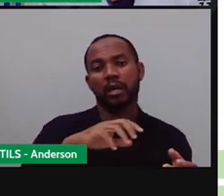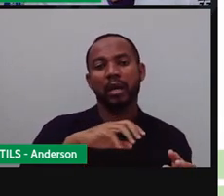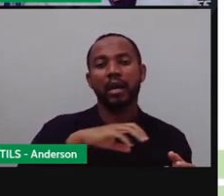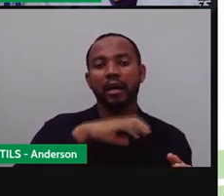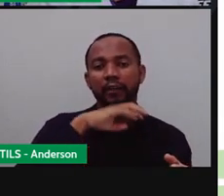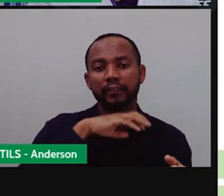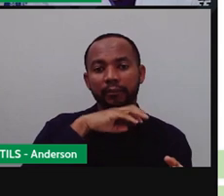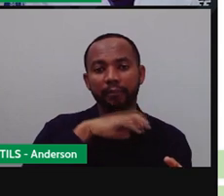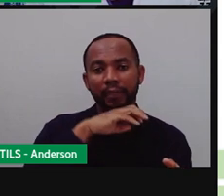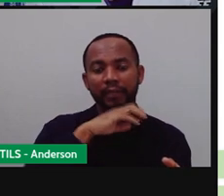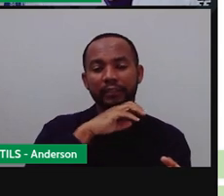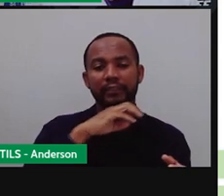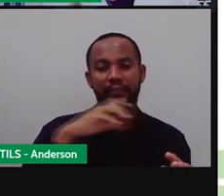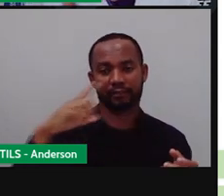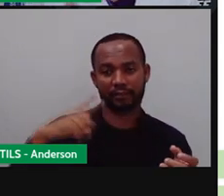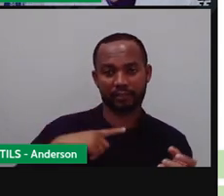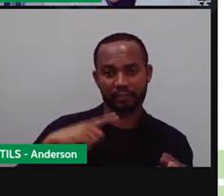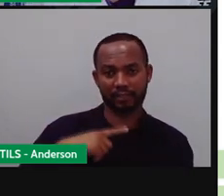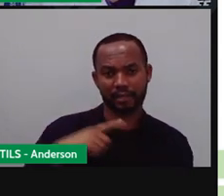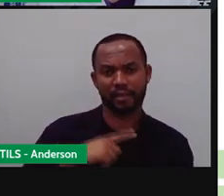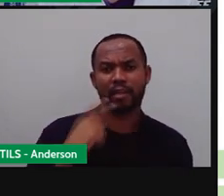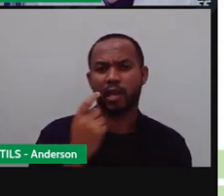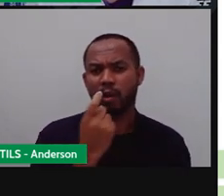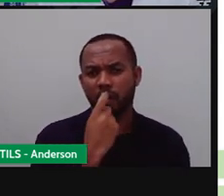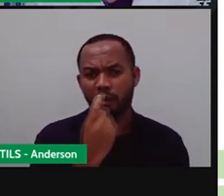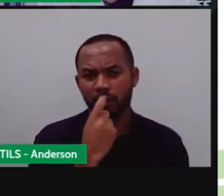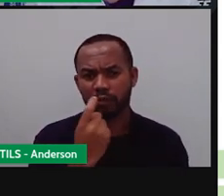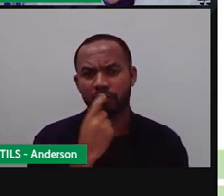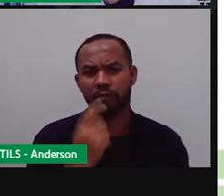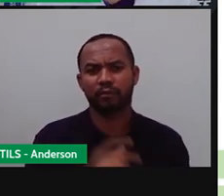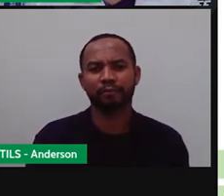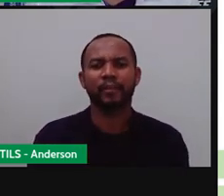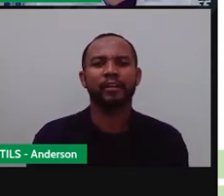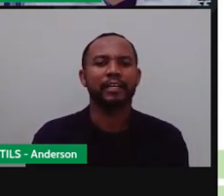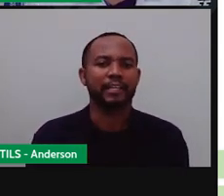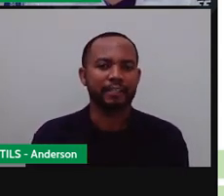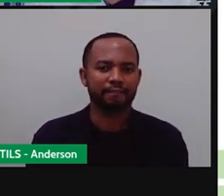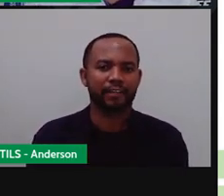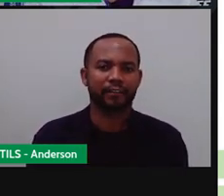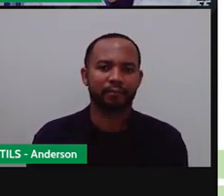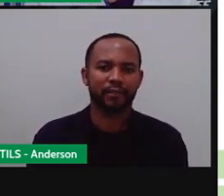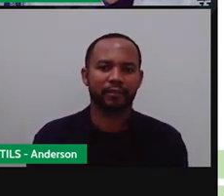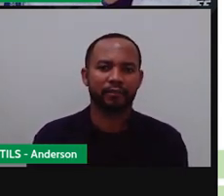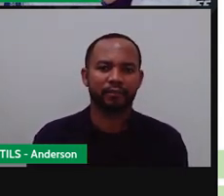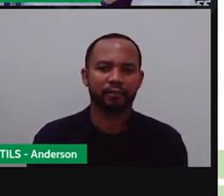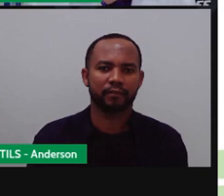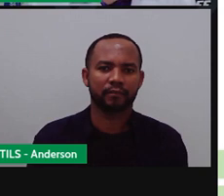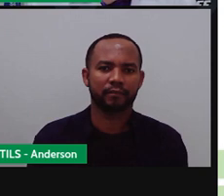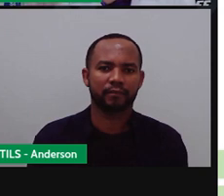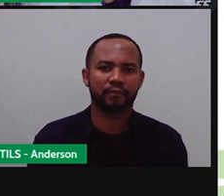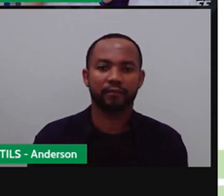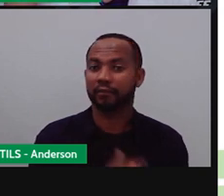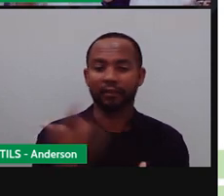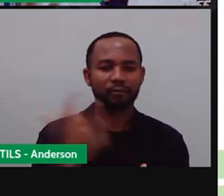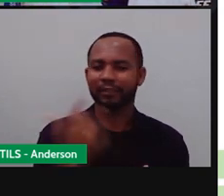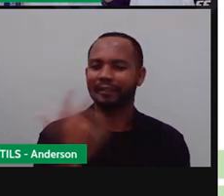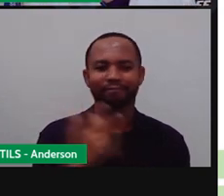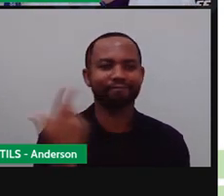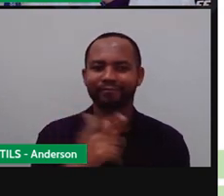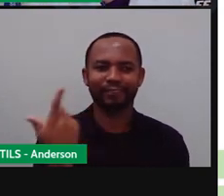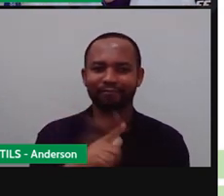invertebrados. Pois é, o que será que é, né, um animal invertebrado? Vocês já sabem porque a gente já deu